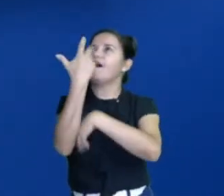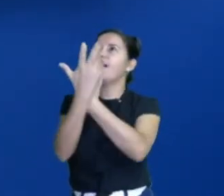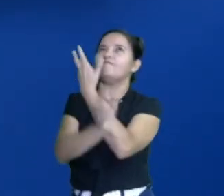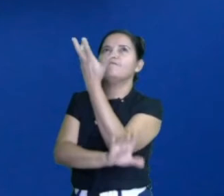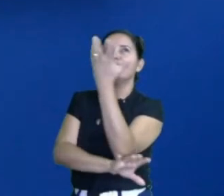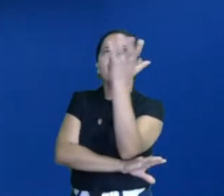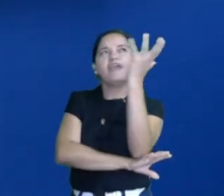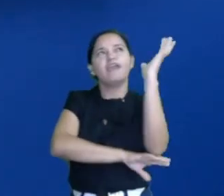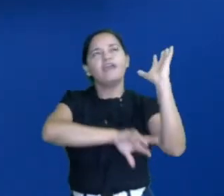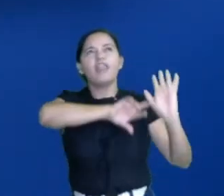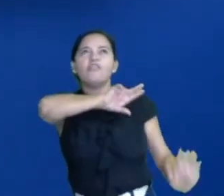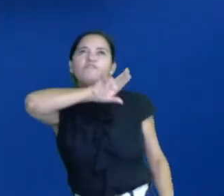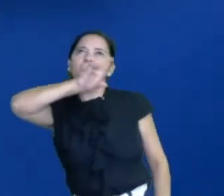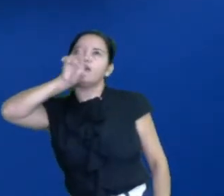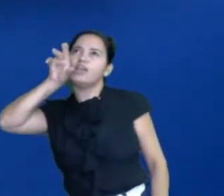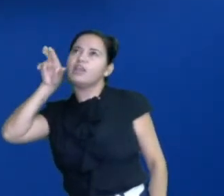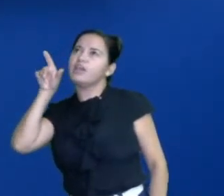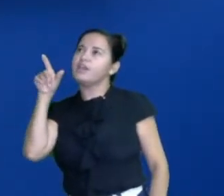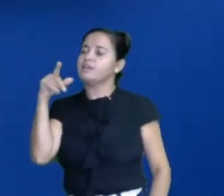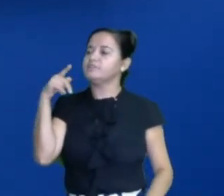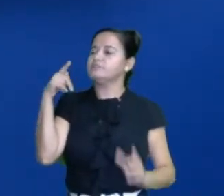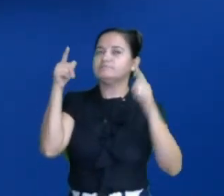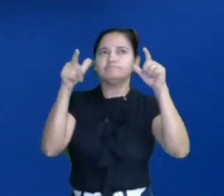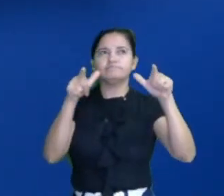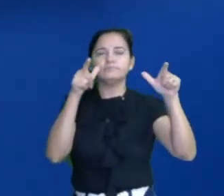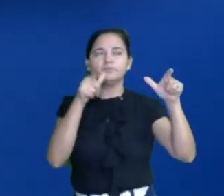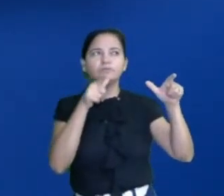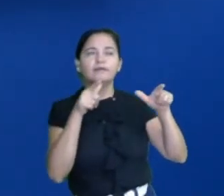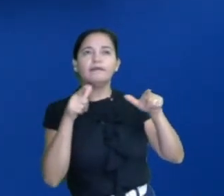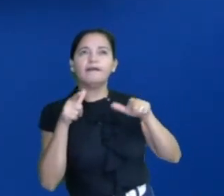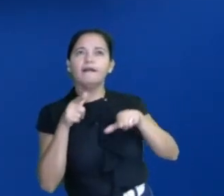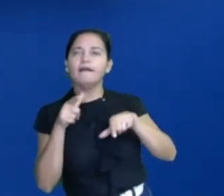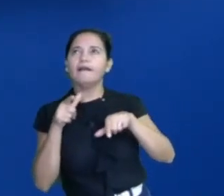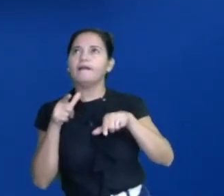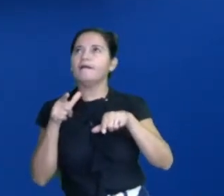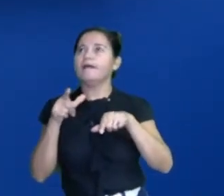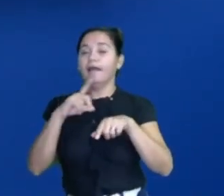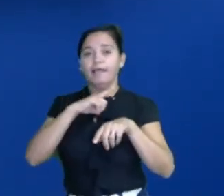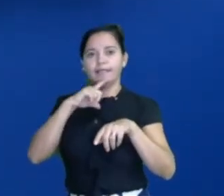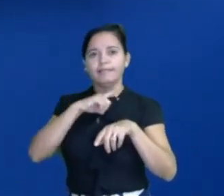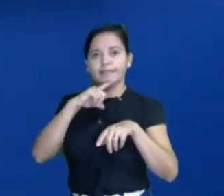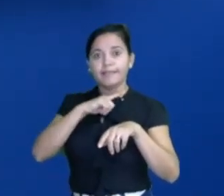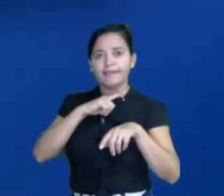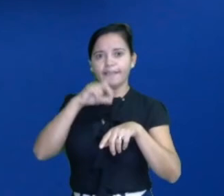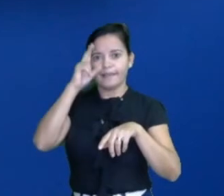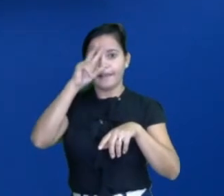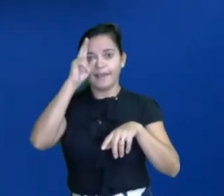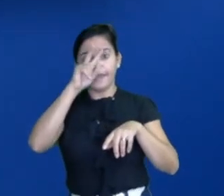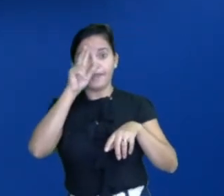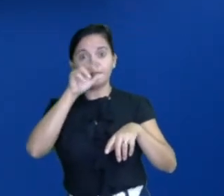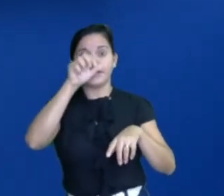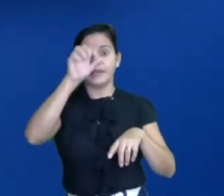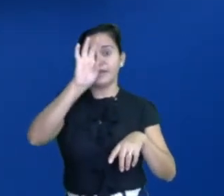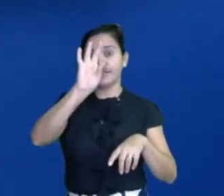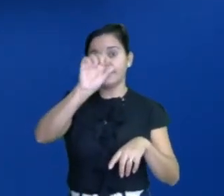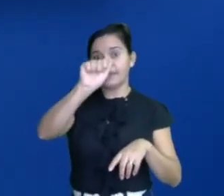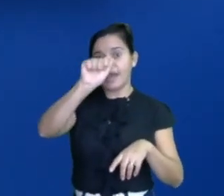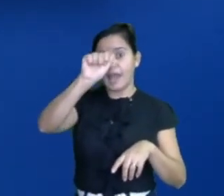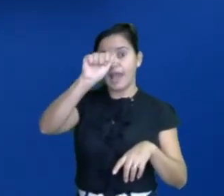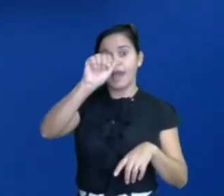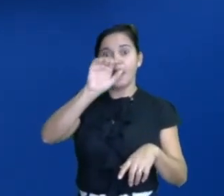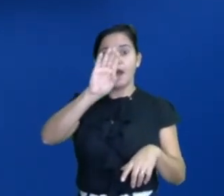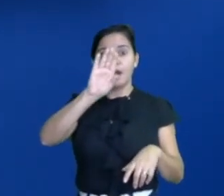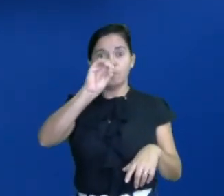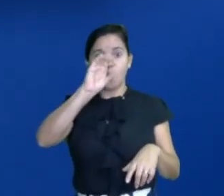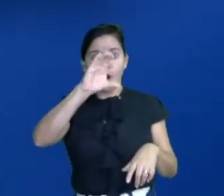a biodiversidade que ela abarca. Eu citei até o sítio lá histórico, né, do Monte das Tabocas, que